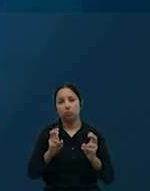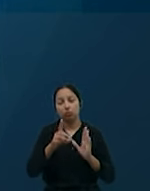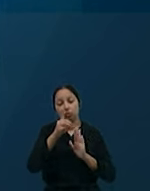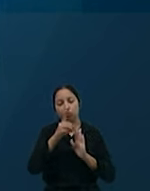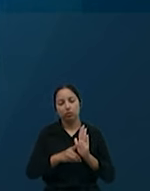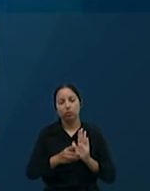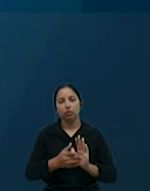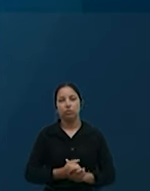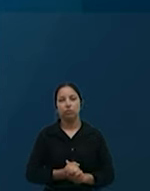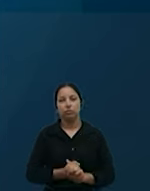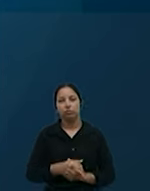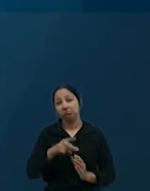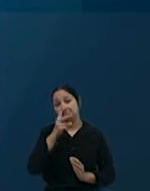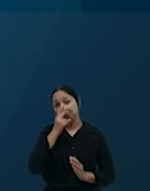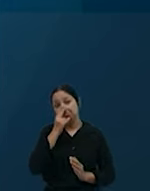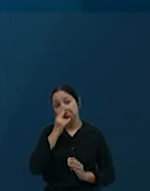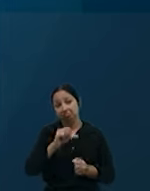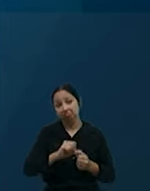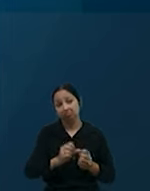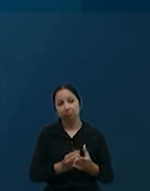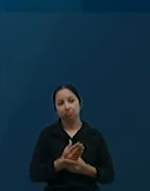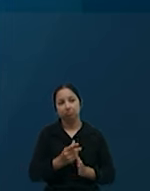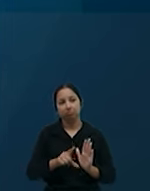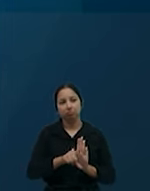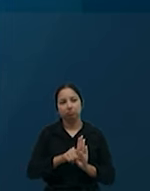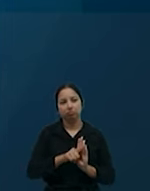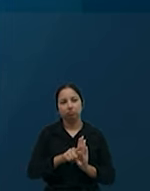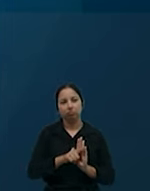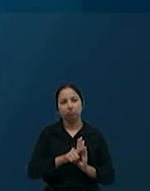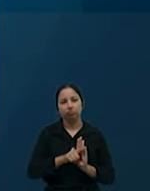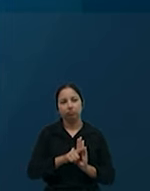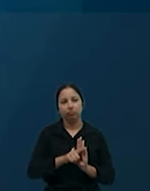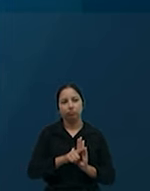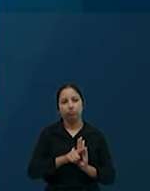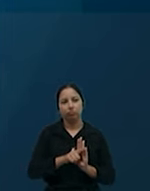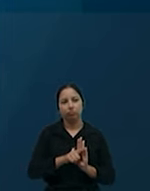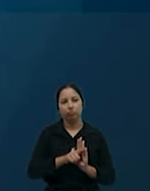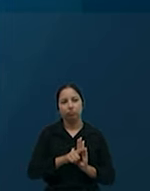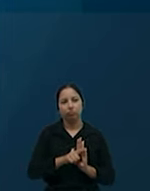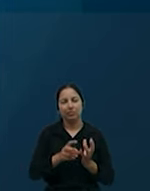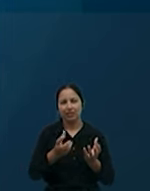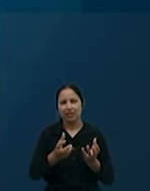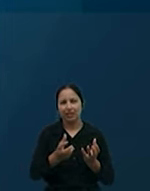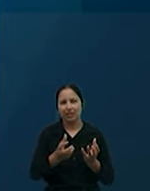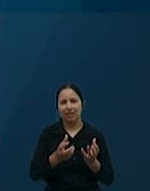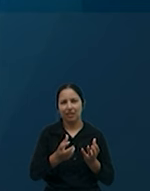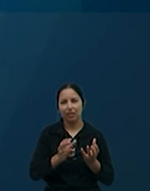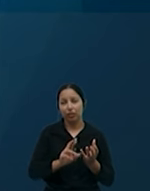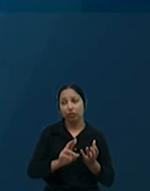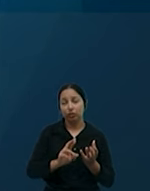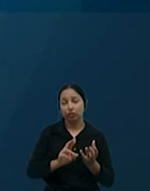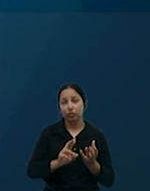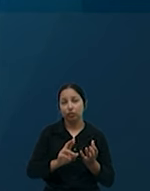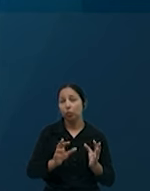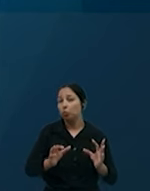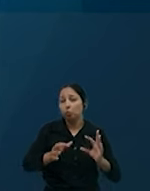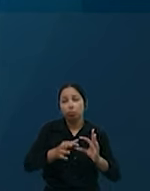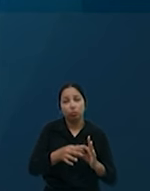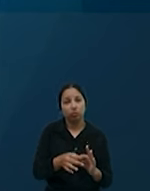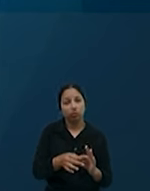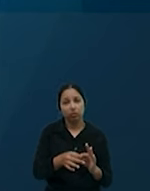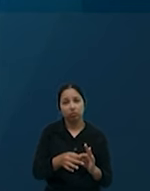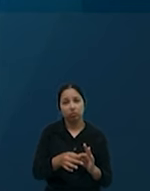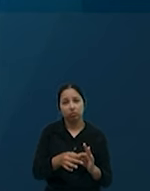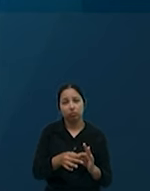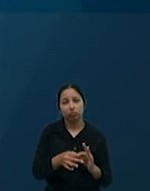que o legislador ele não fugiu do propósito maior da unificação de interpretação da lei